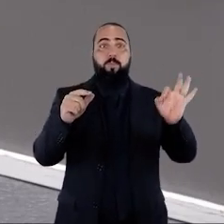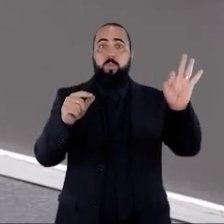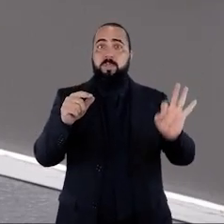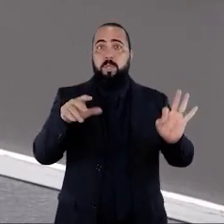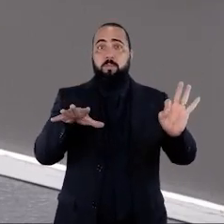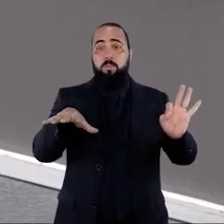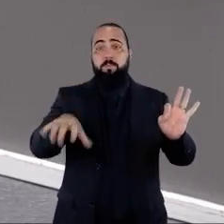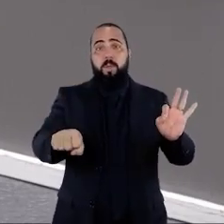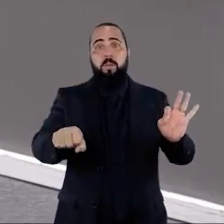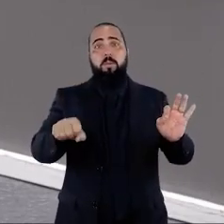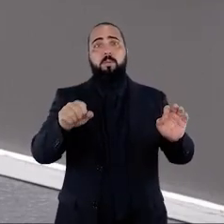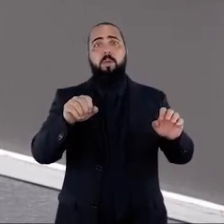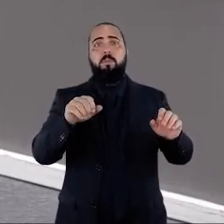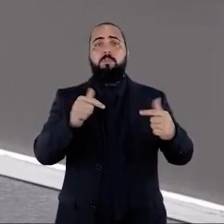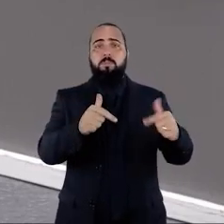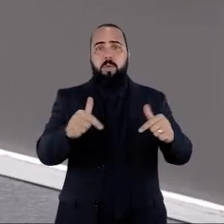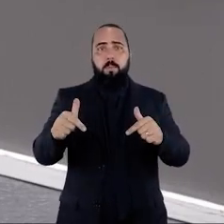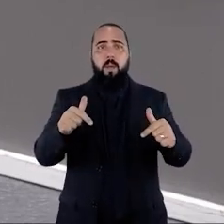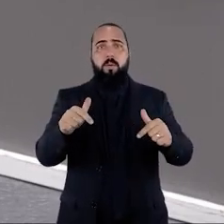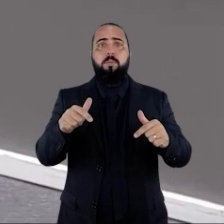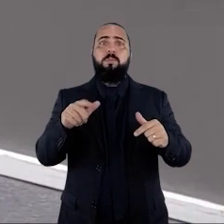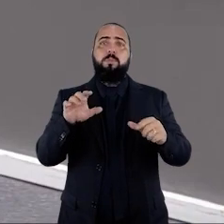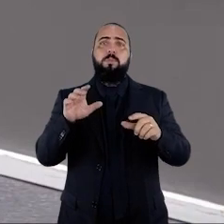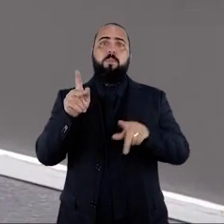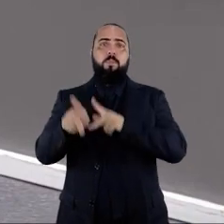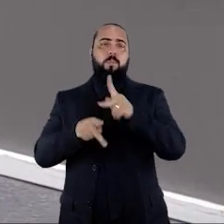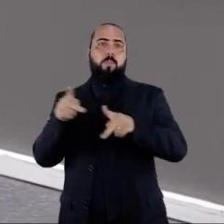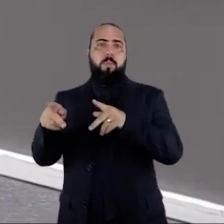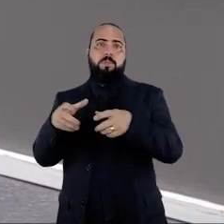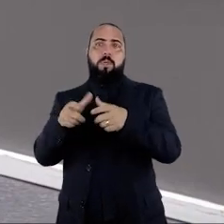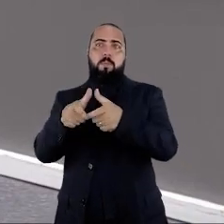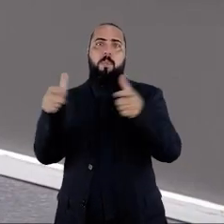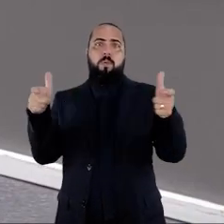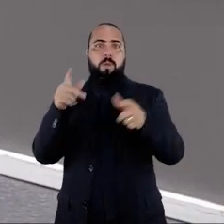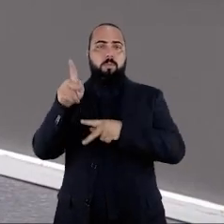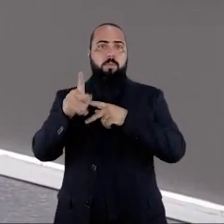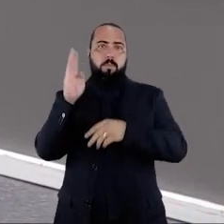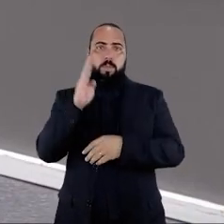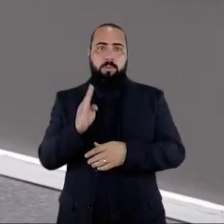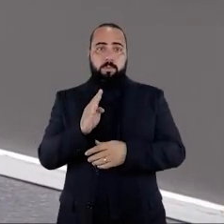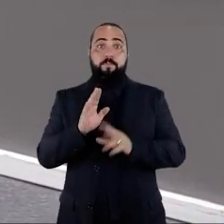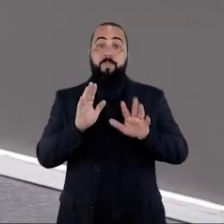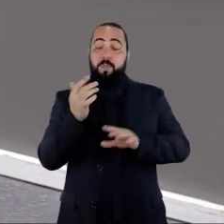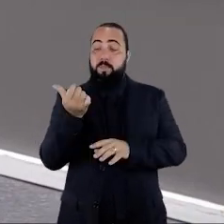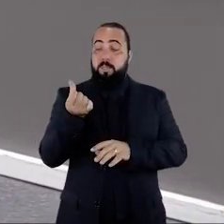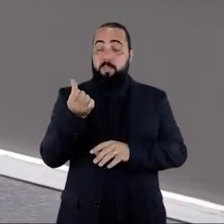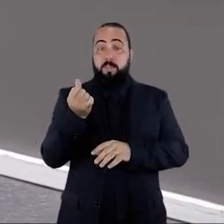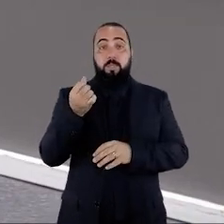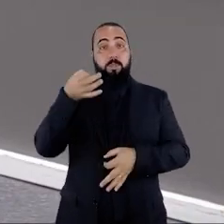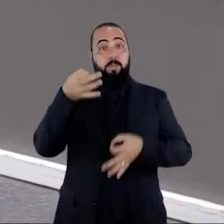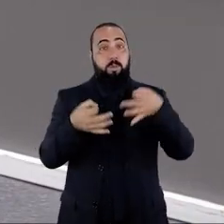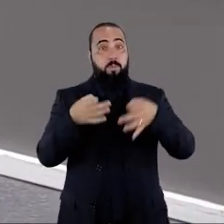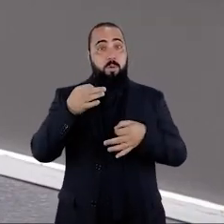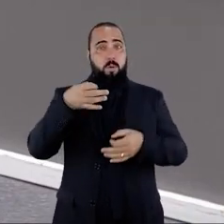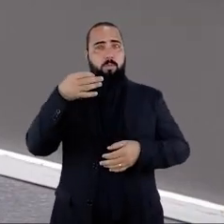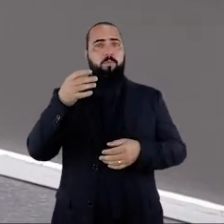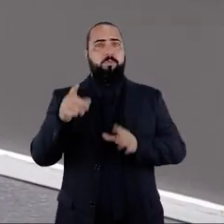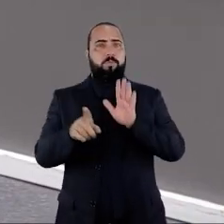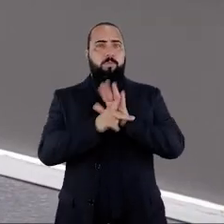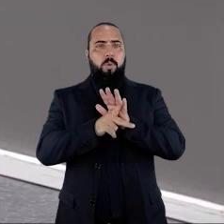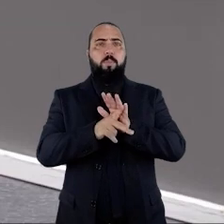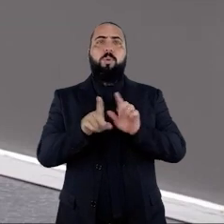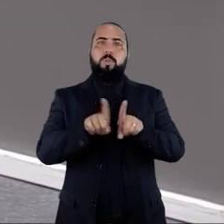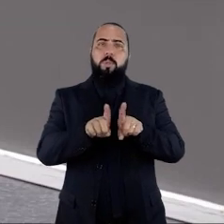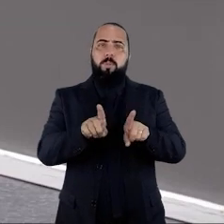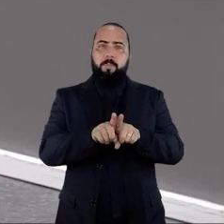de 20% dos cargos, quando a população negra é a maioria no Brasil, segundo dados do IBGE. Em outros 16 tribunais de justiça, há menos